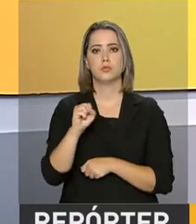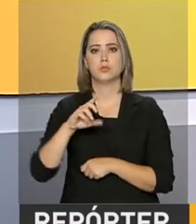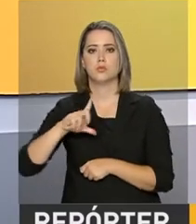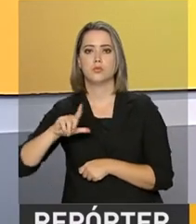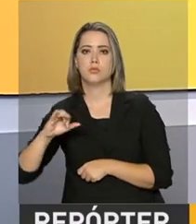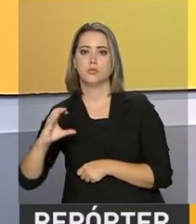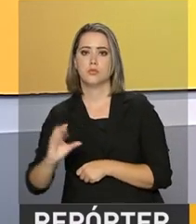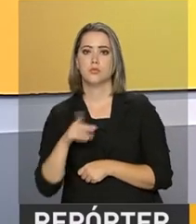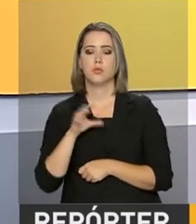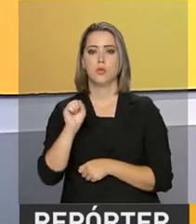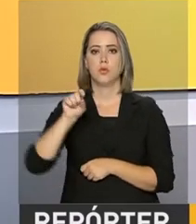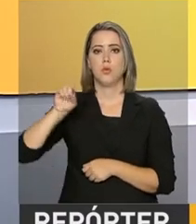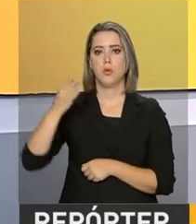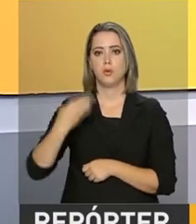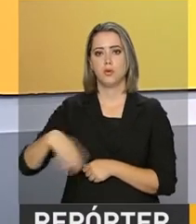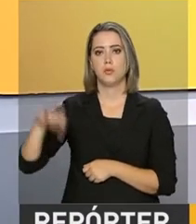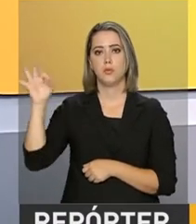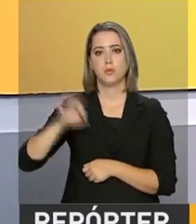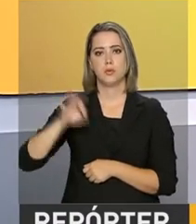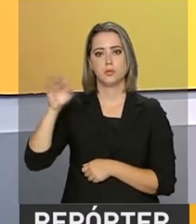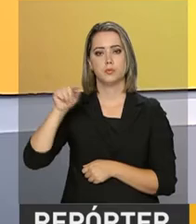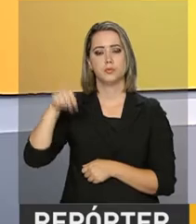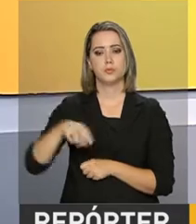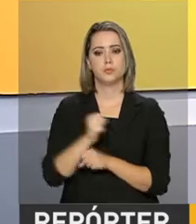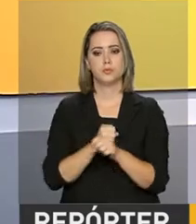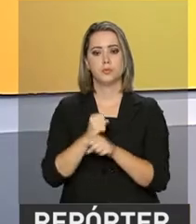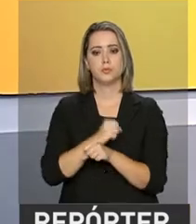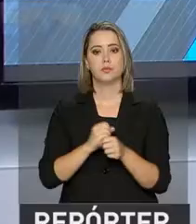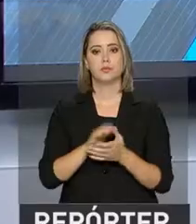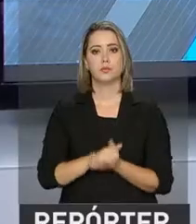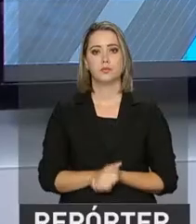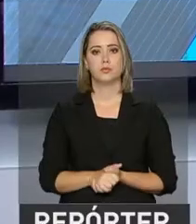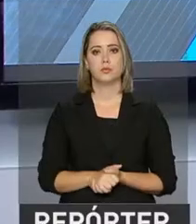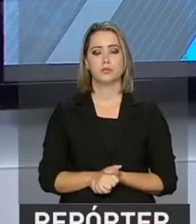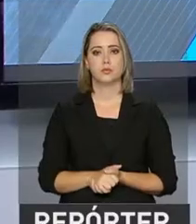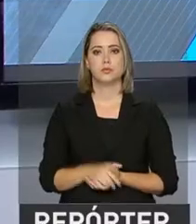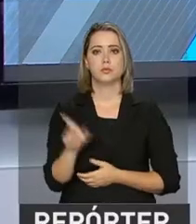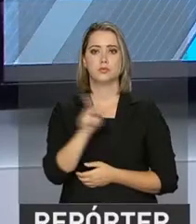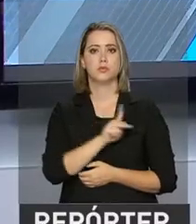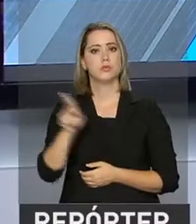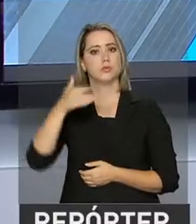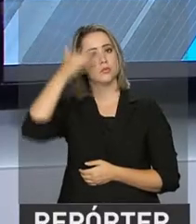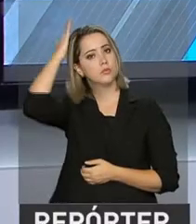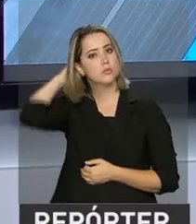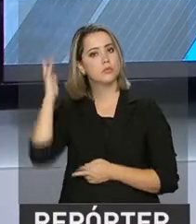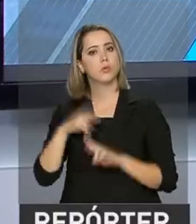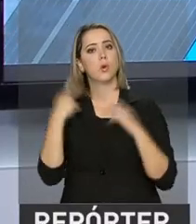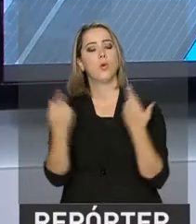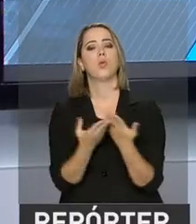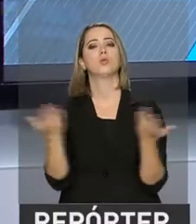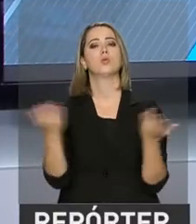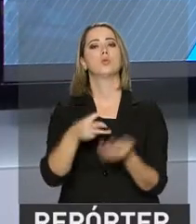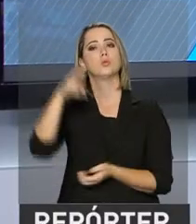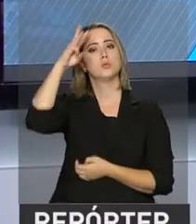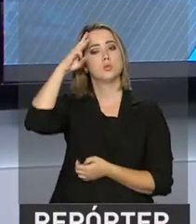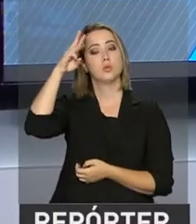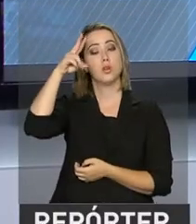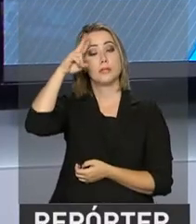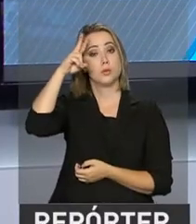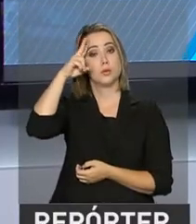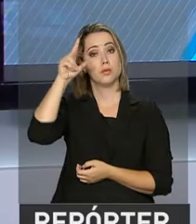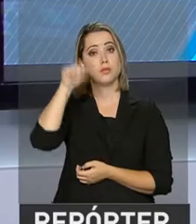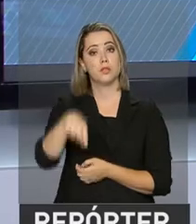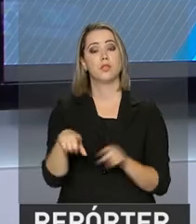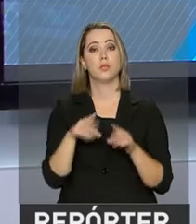em oito e meio por cento no fim deste ano e o presidente michel temer se reuniu nesta segunda feira com